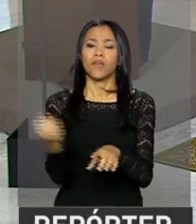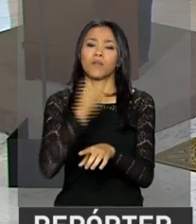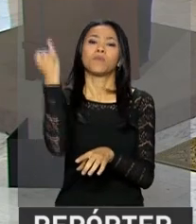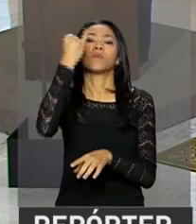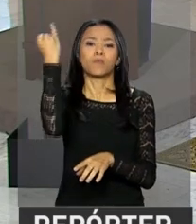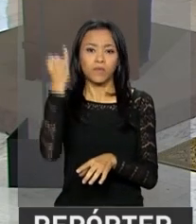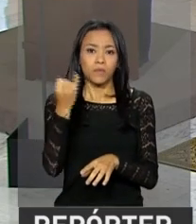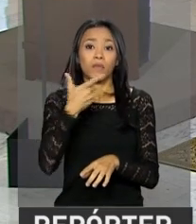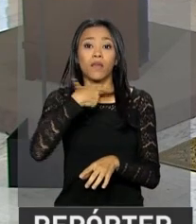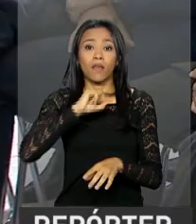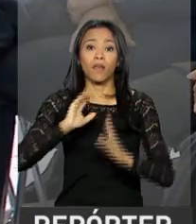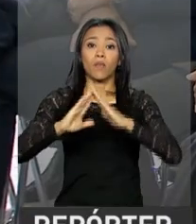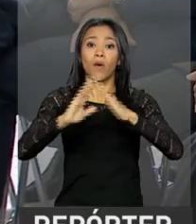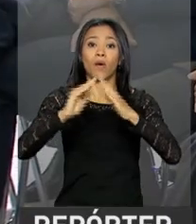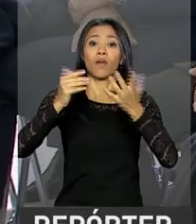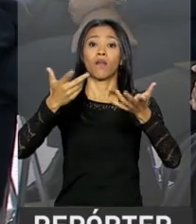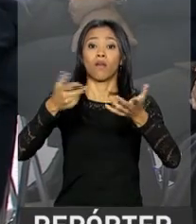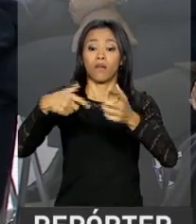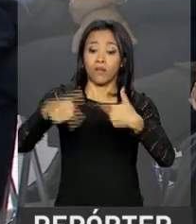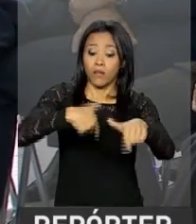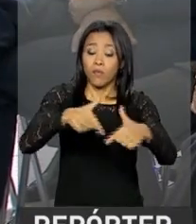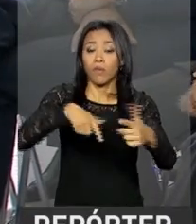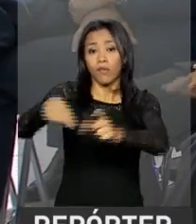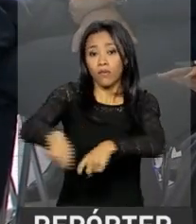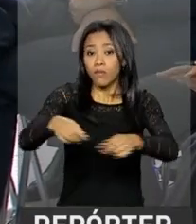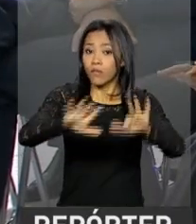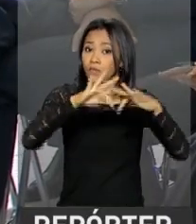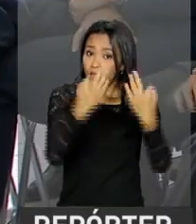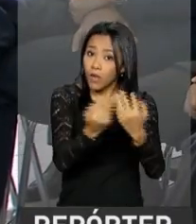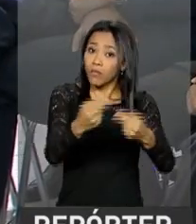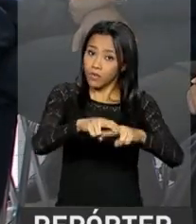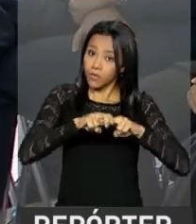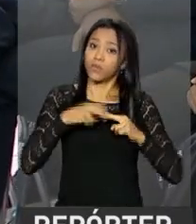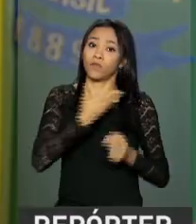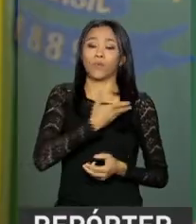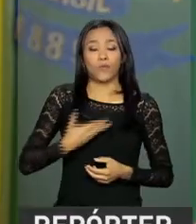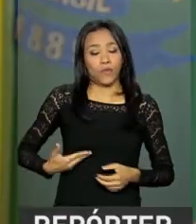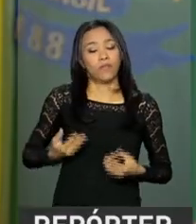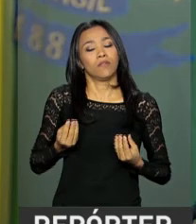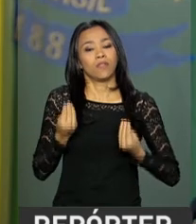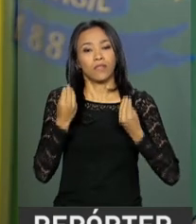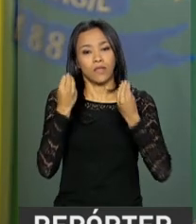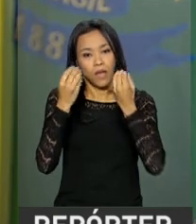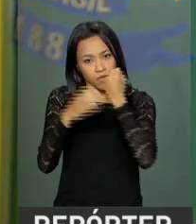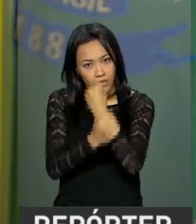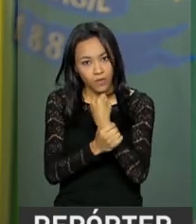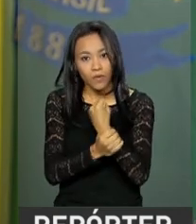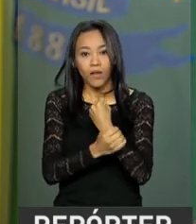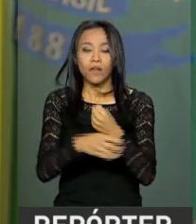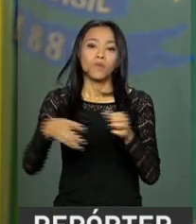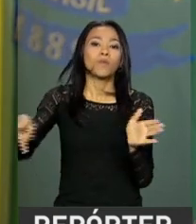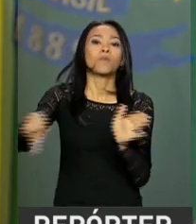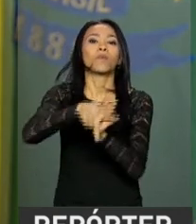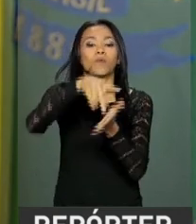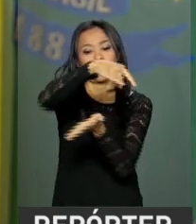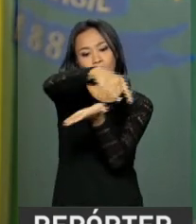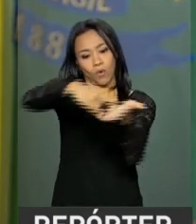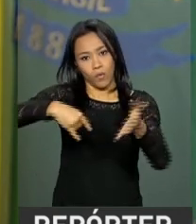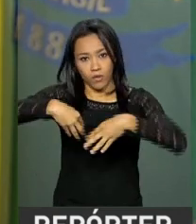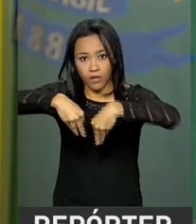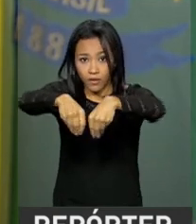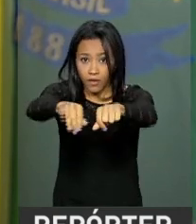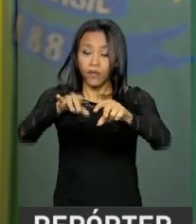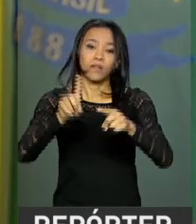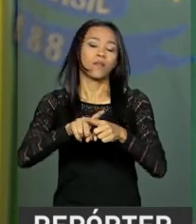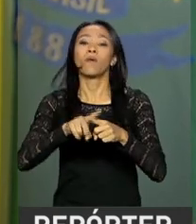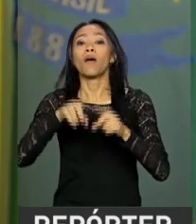agricultor familiar é por isso que o governo tem garantido a propriedade da terra ao produtor portanto aumentando a